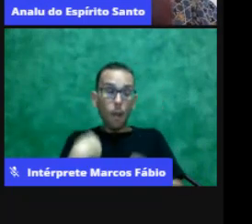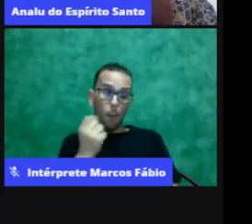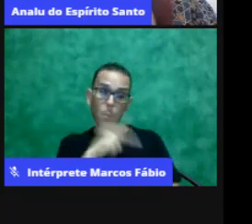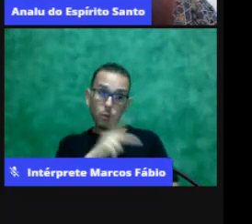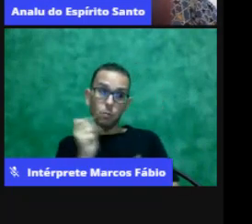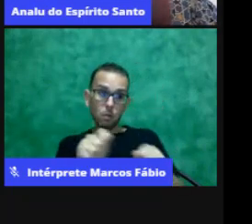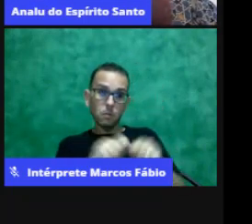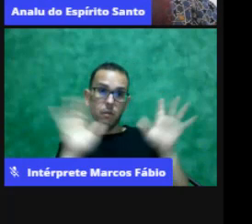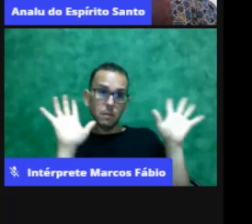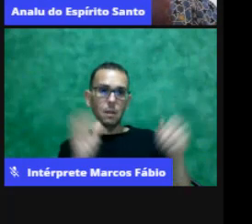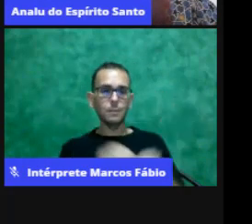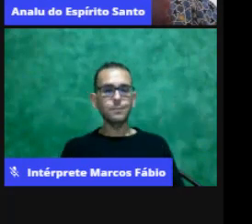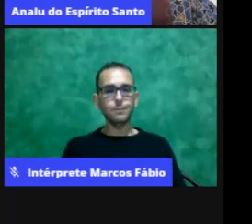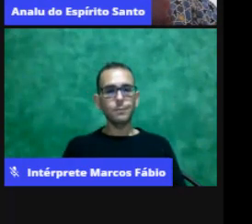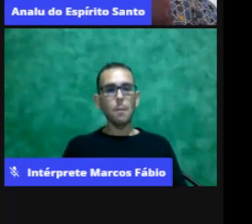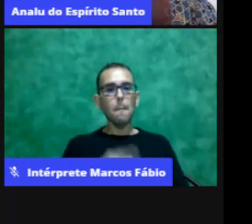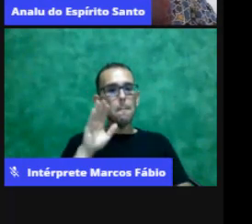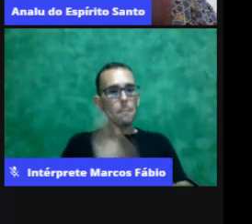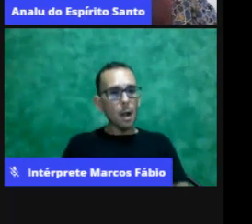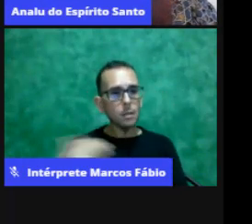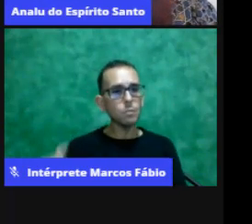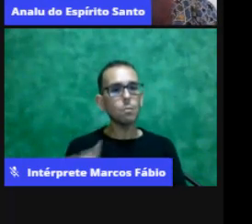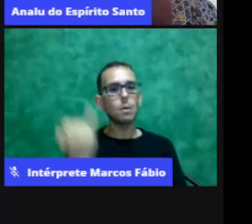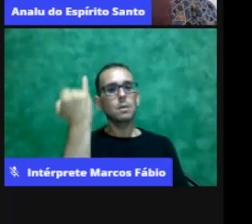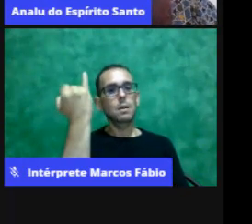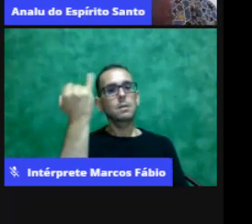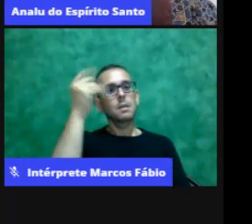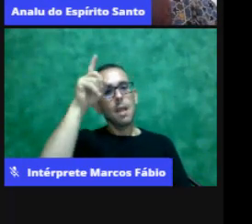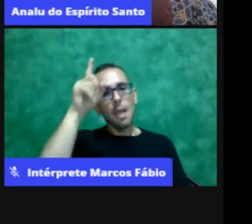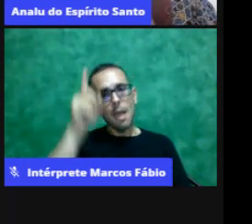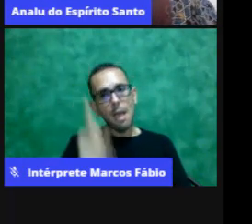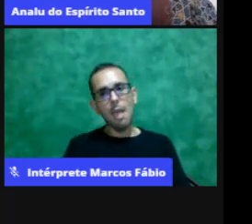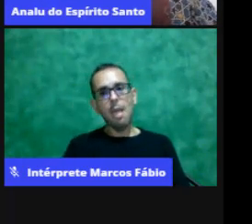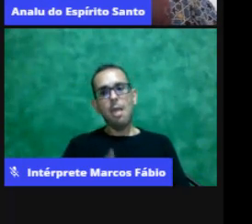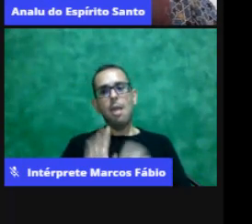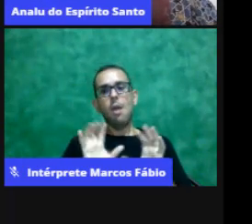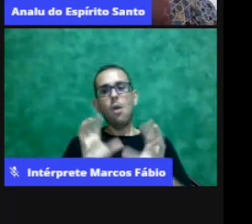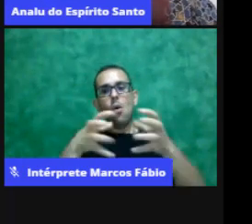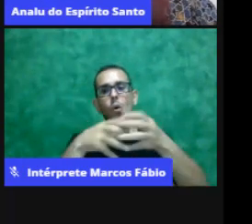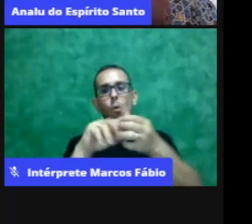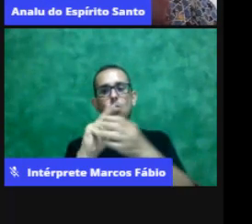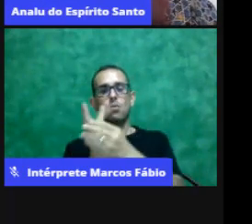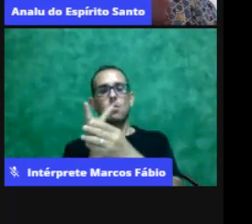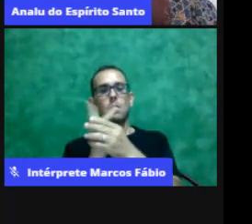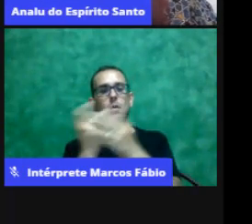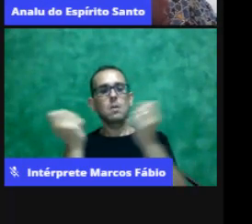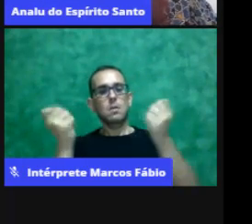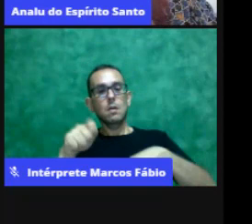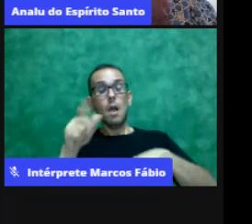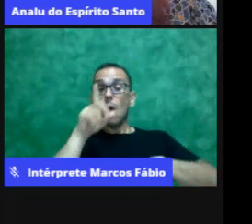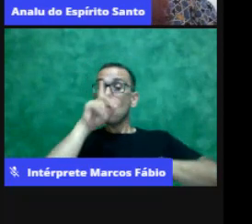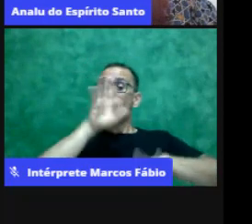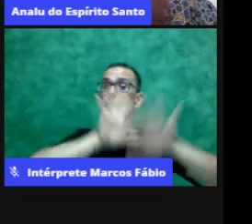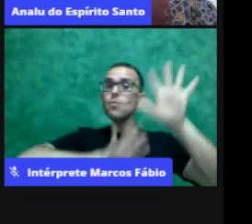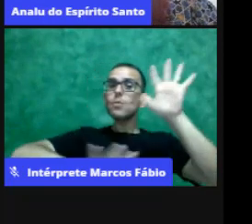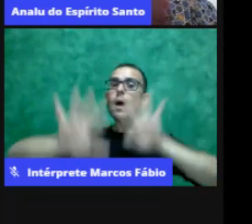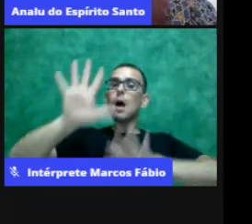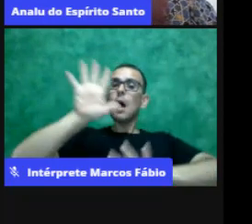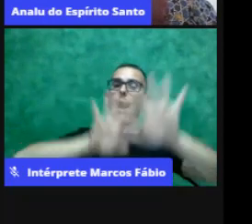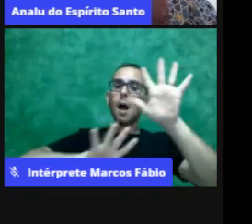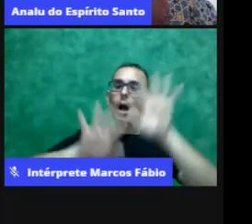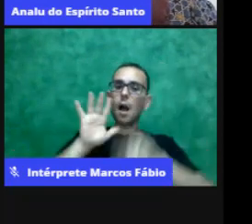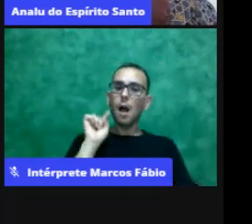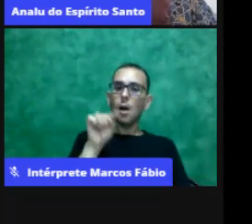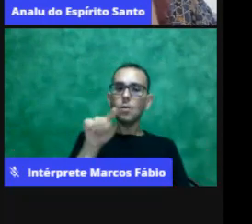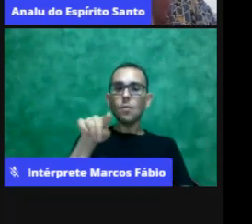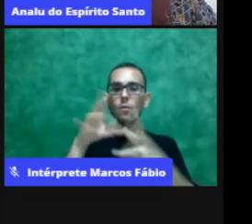criar. Mas o mais importante disso é que isso é uma plataforma. Então, a gente precisa tomar cuidado que quando você fizer